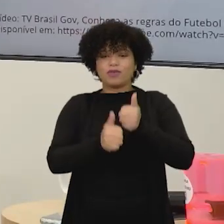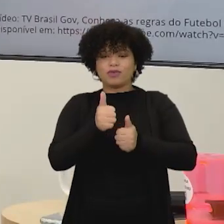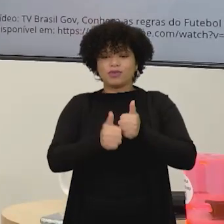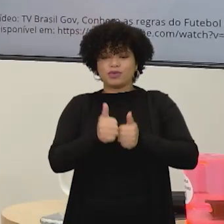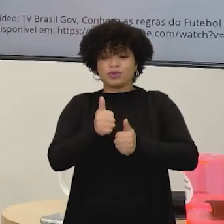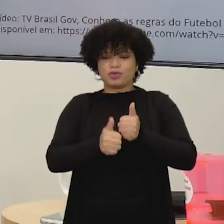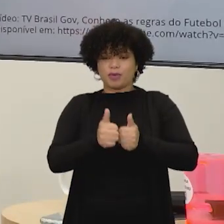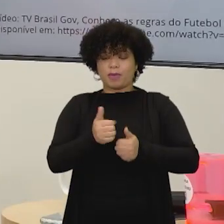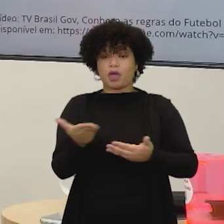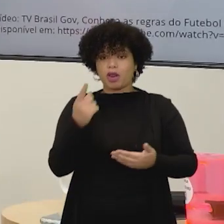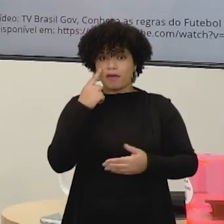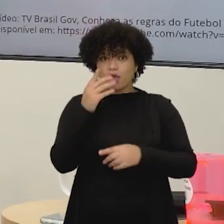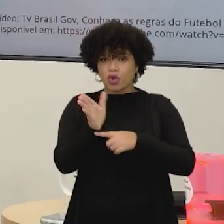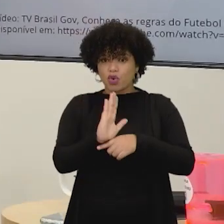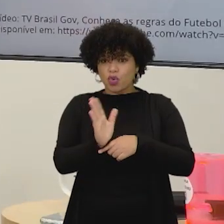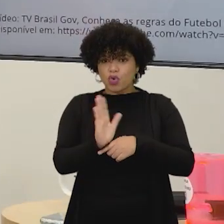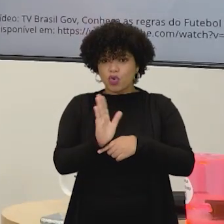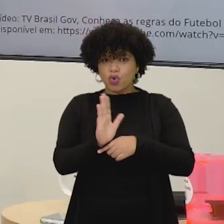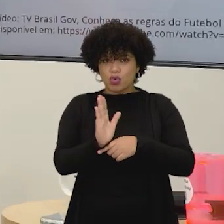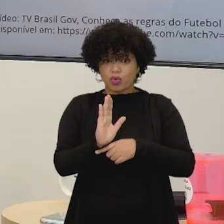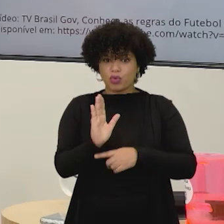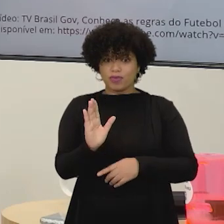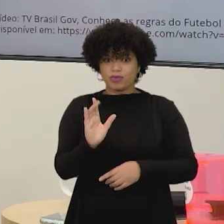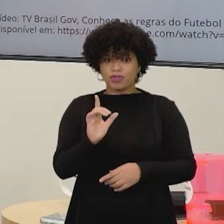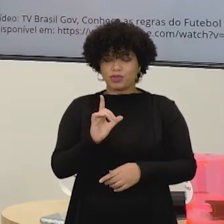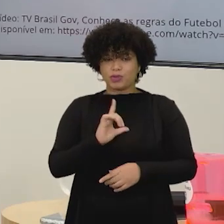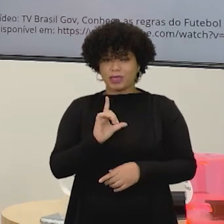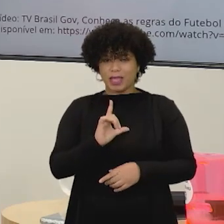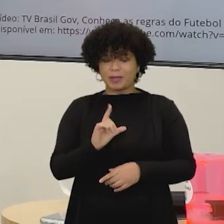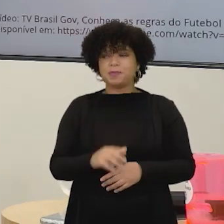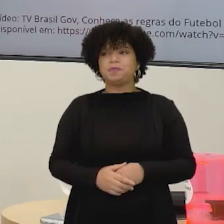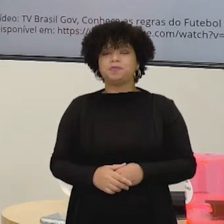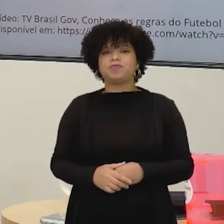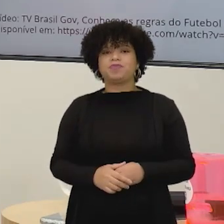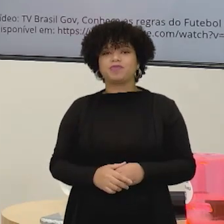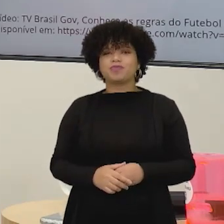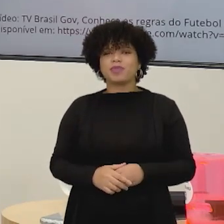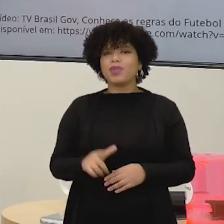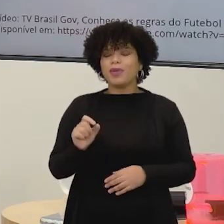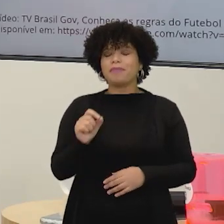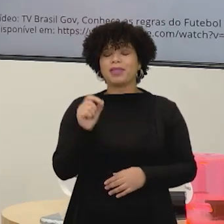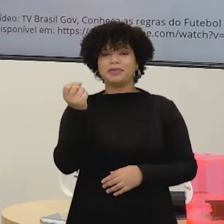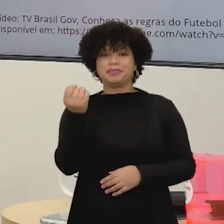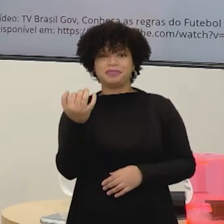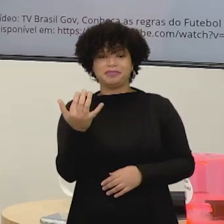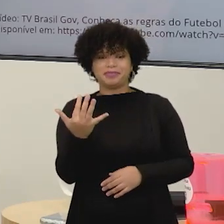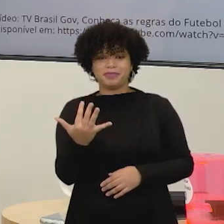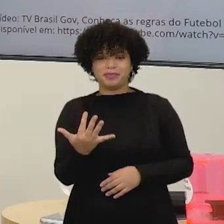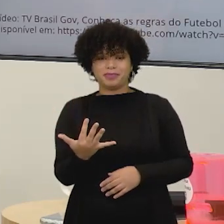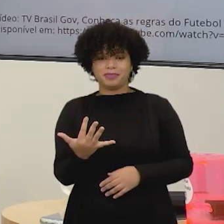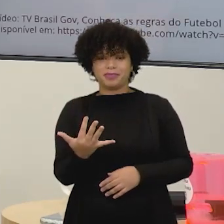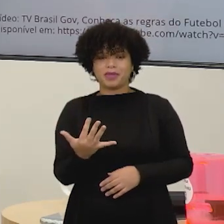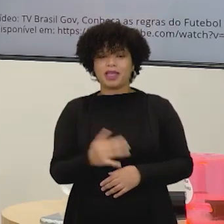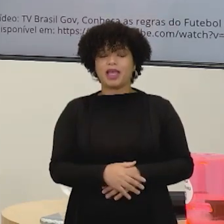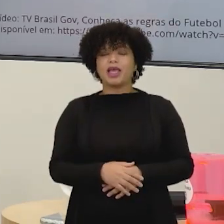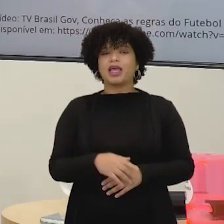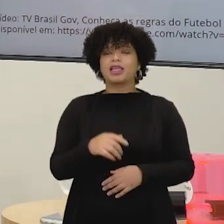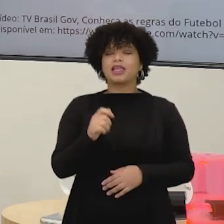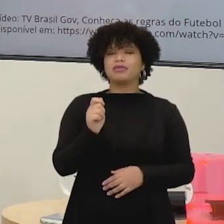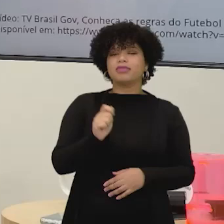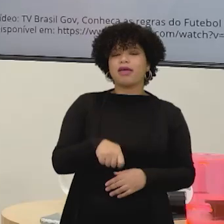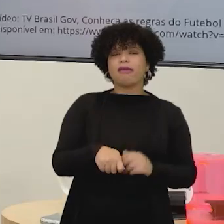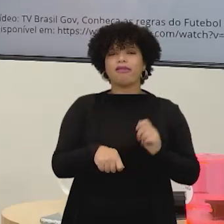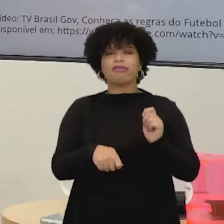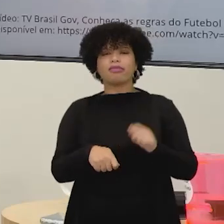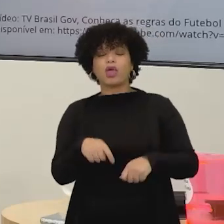interessante. Esse vídeo, vocês vão ver que tem... Ele vai falando, né? O que um pode, o que o